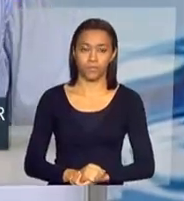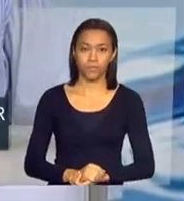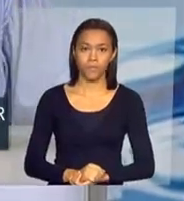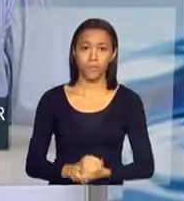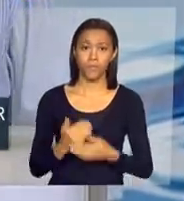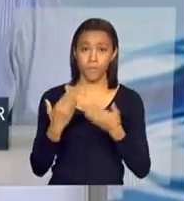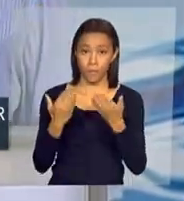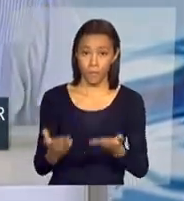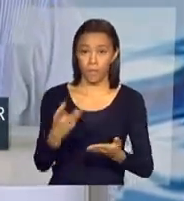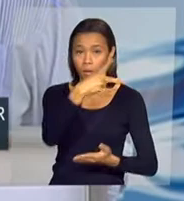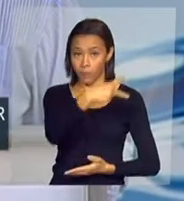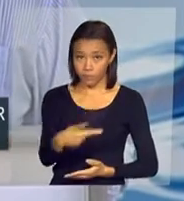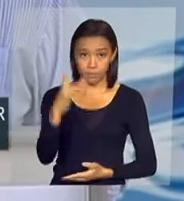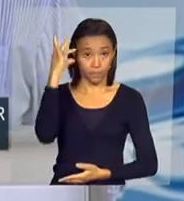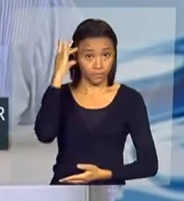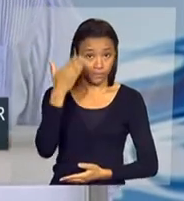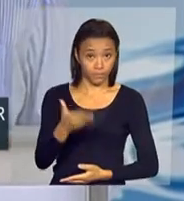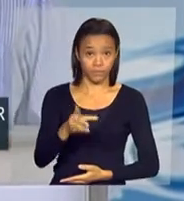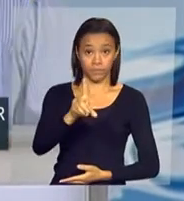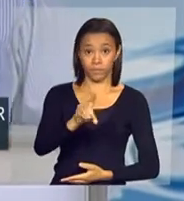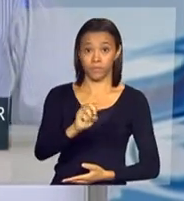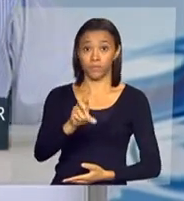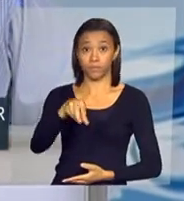Excelentíssima senhora presidente Dilma Rousseff,